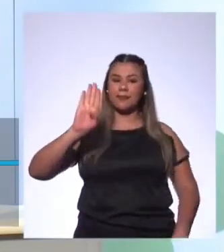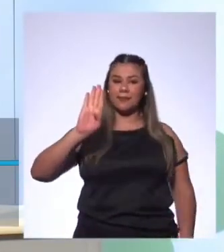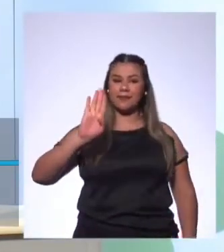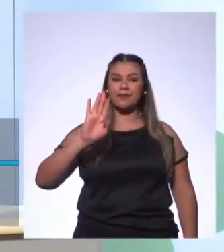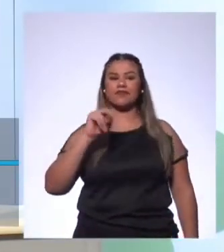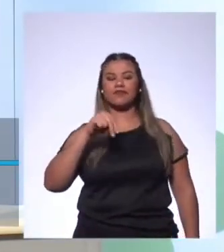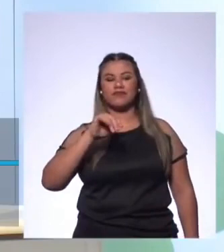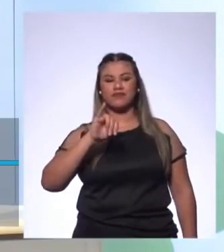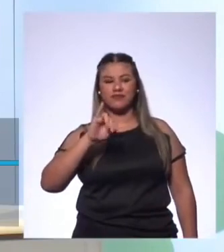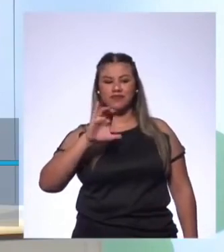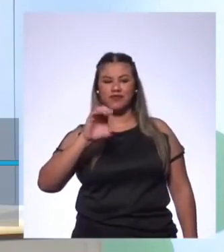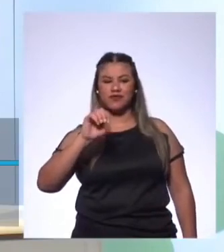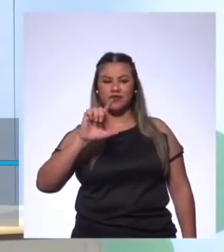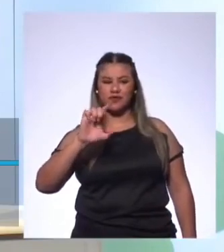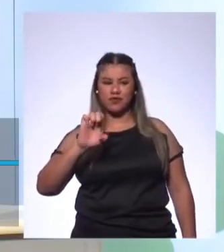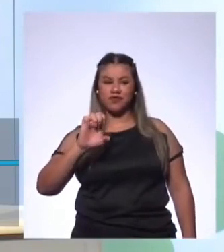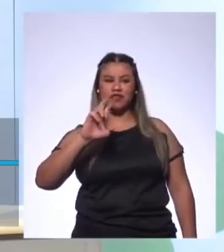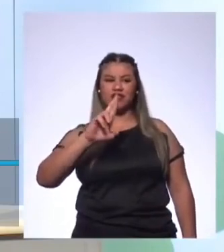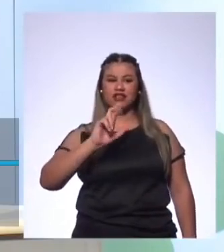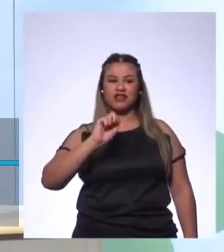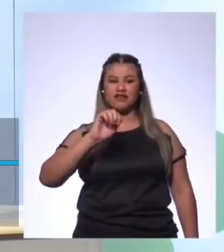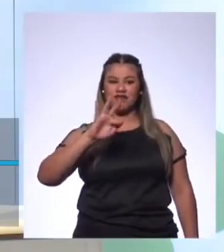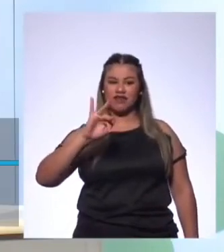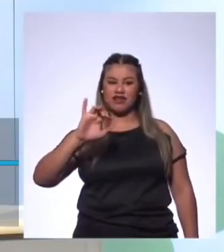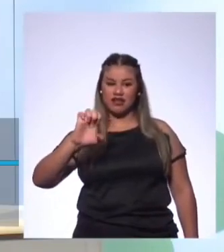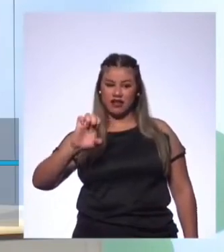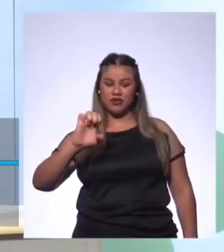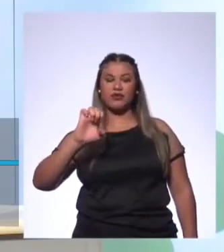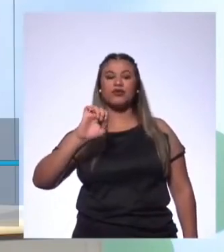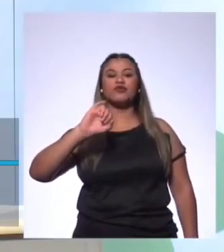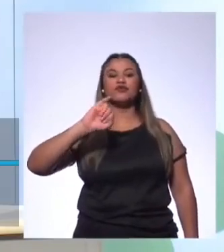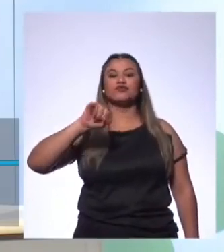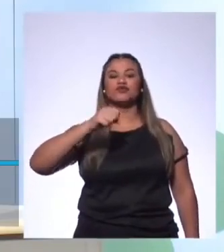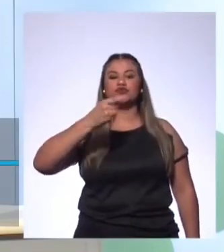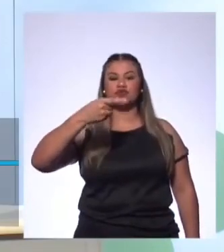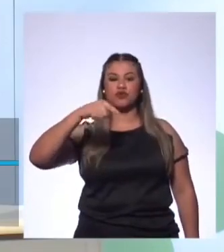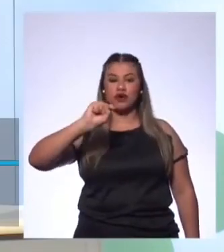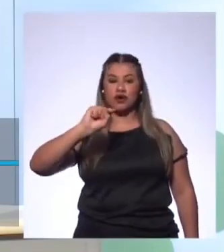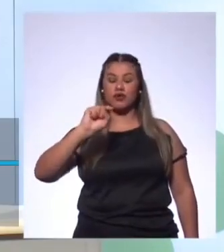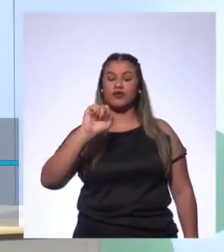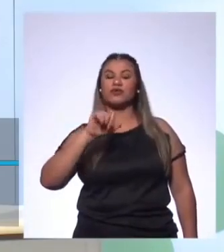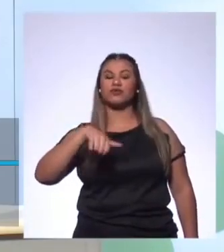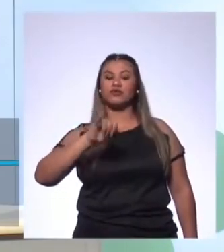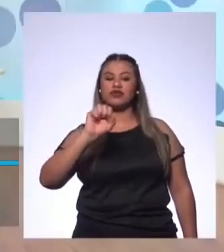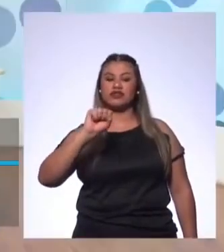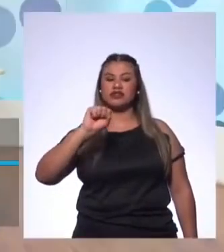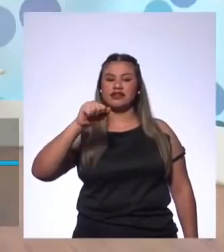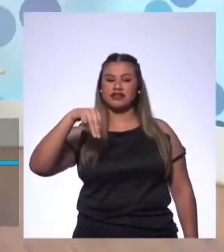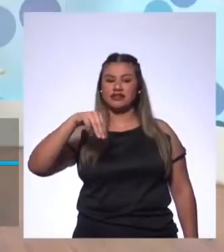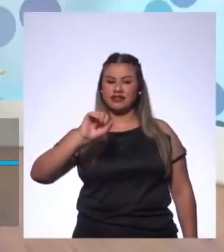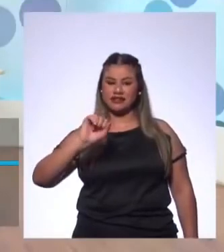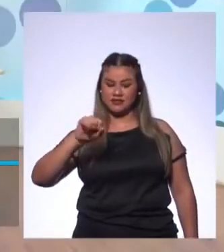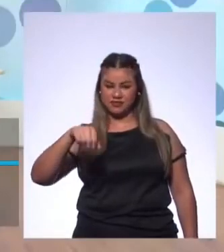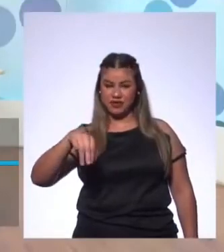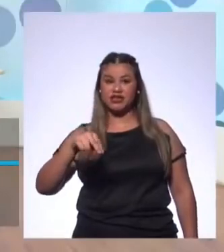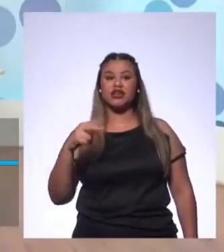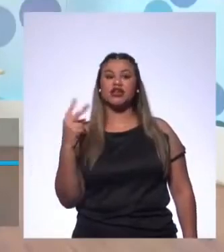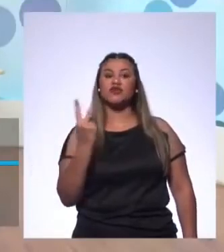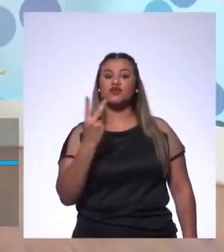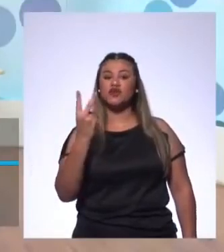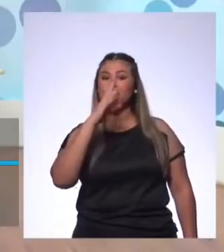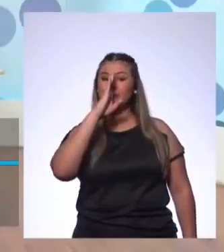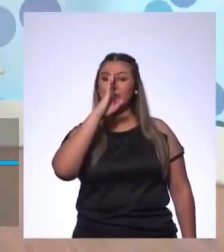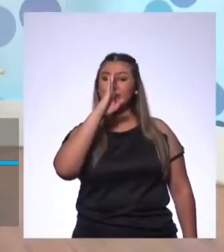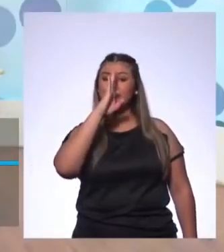a Alexia, João Pedro e Yasmin, e que os personagens principais são, os protagonistas, são Romeu e Julieta.